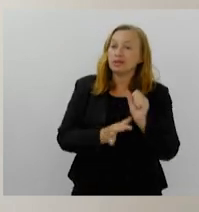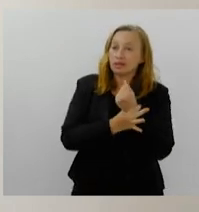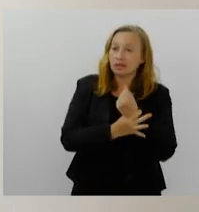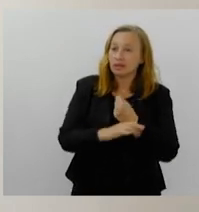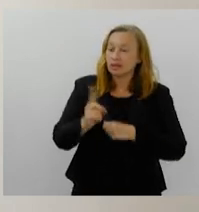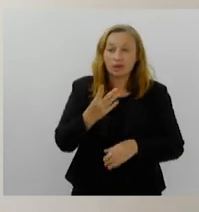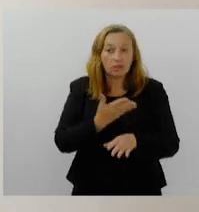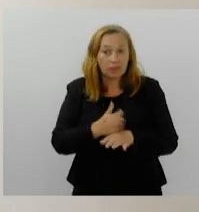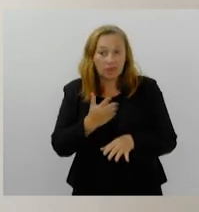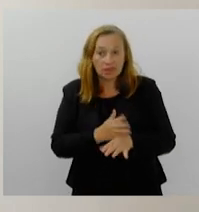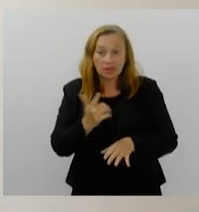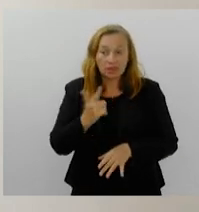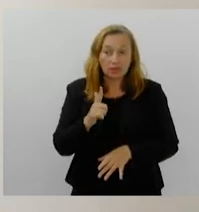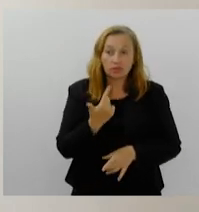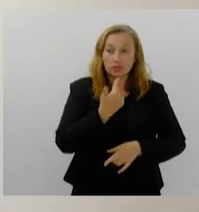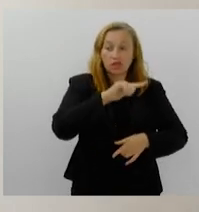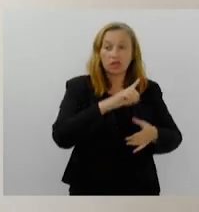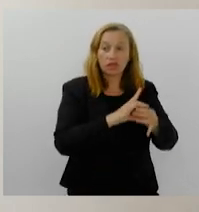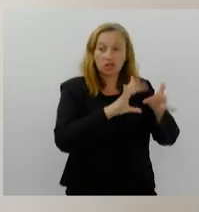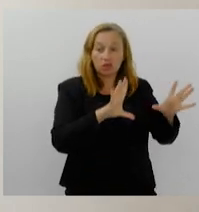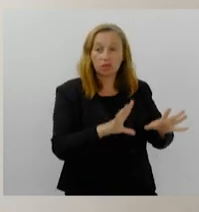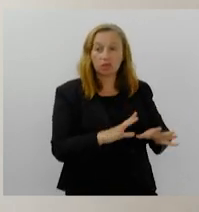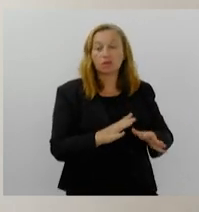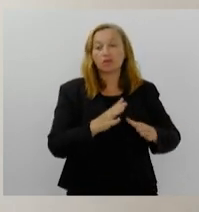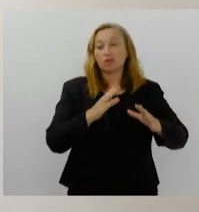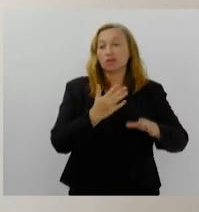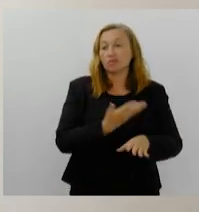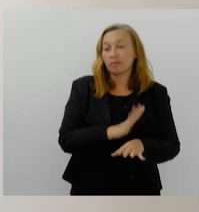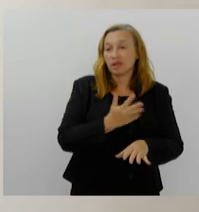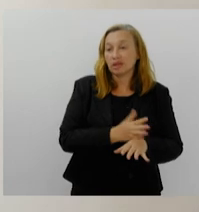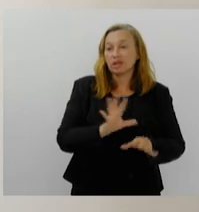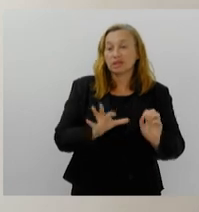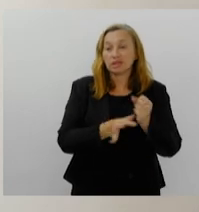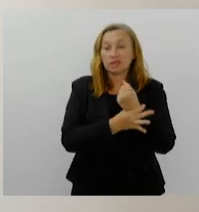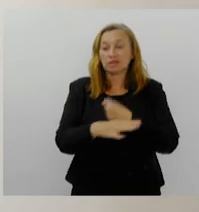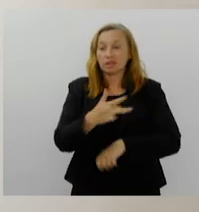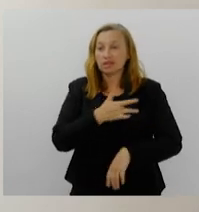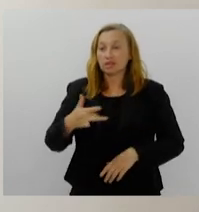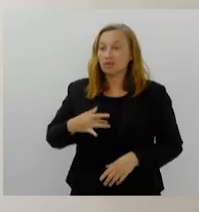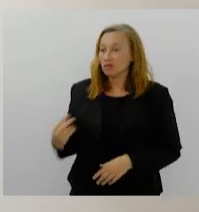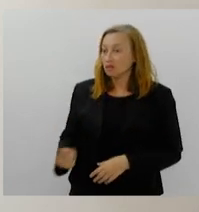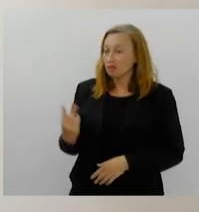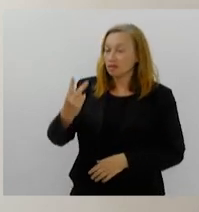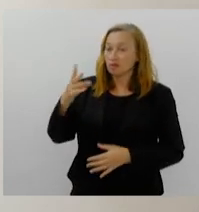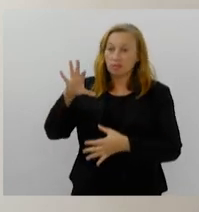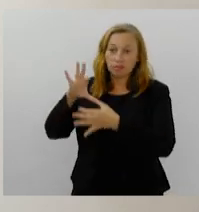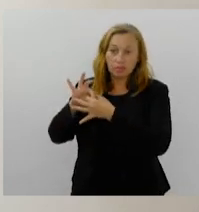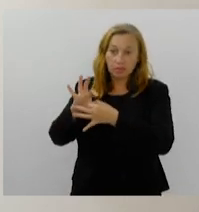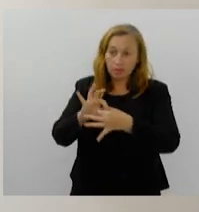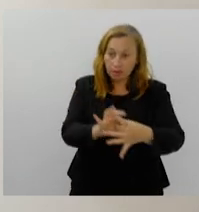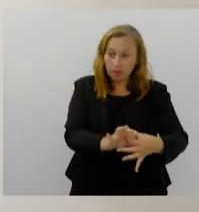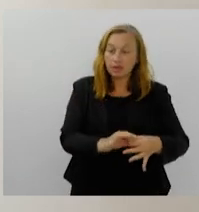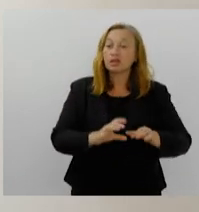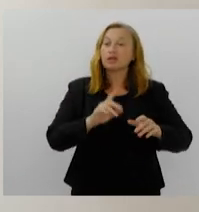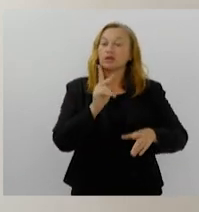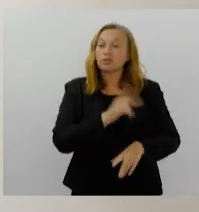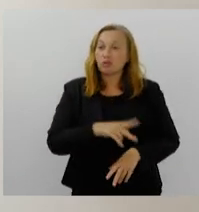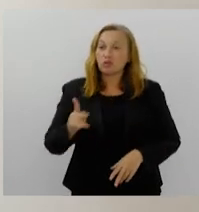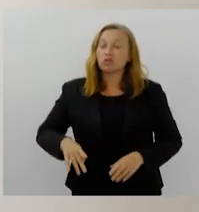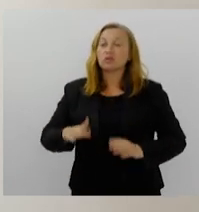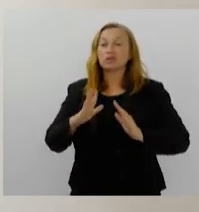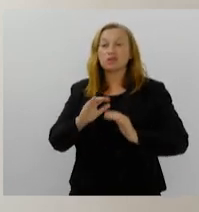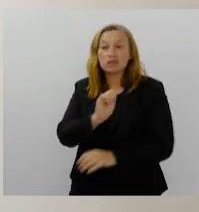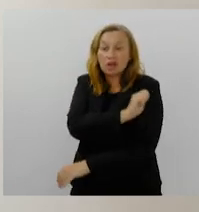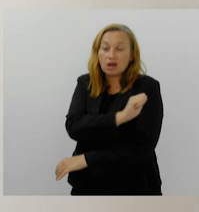pratique e não deixe o outro praticar. Segurança e saúde são valores inalienáveis. Professores e estudantes